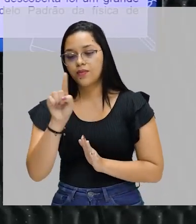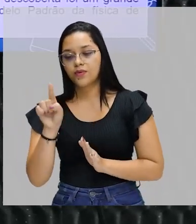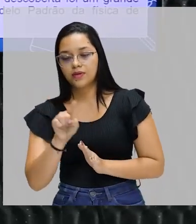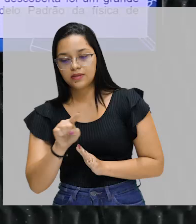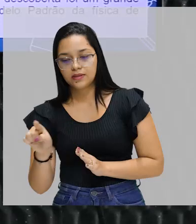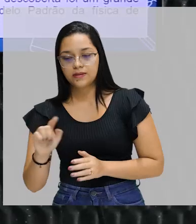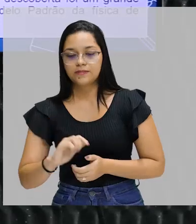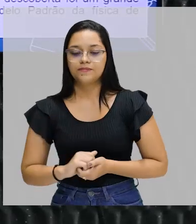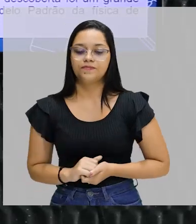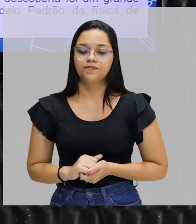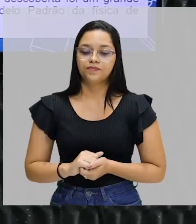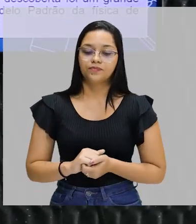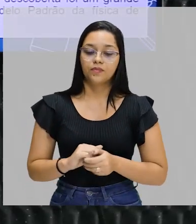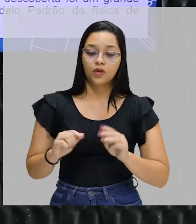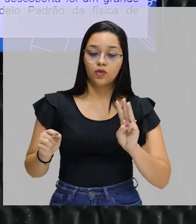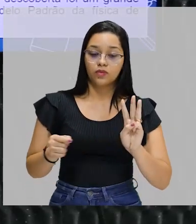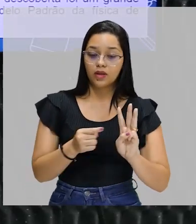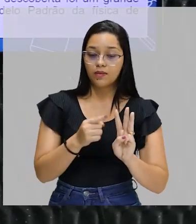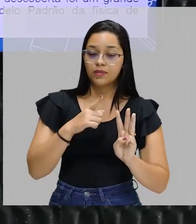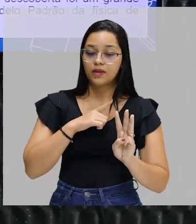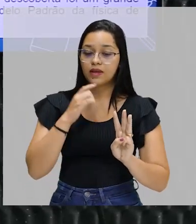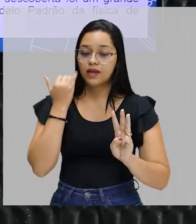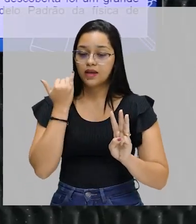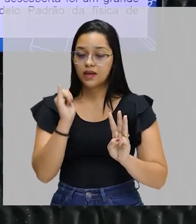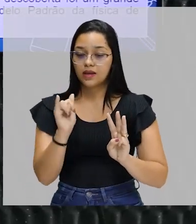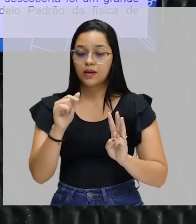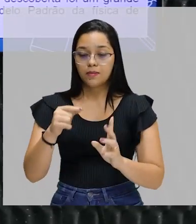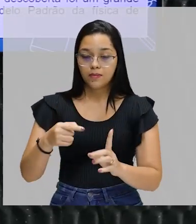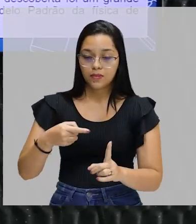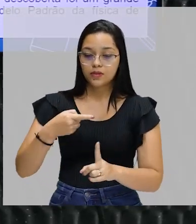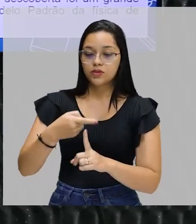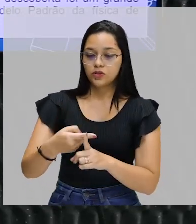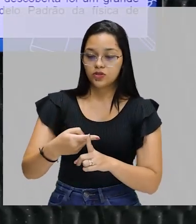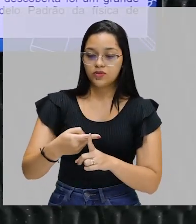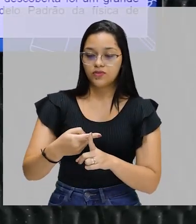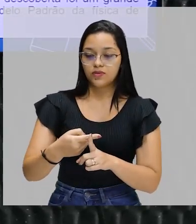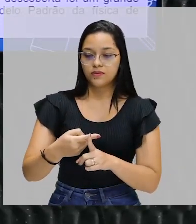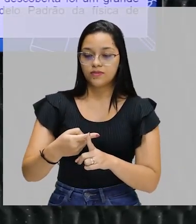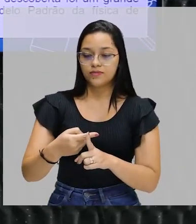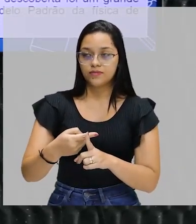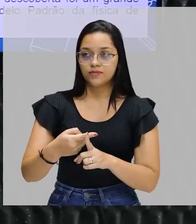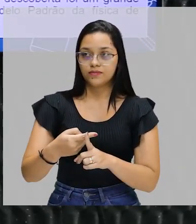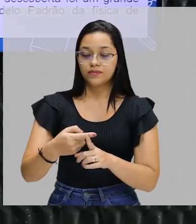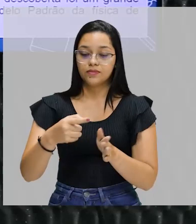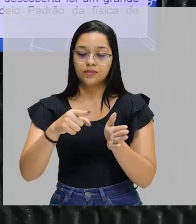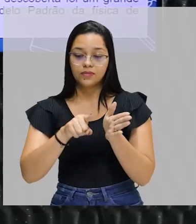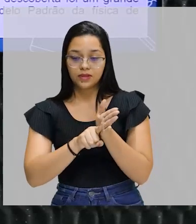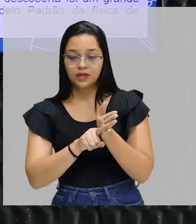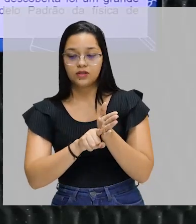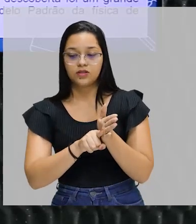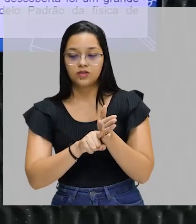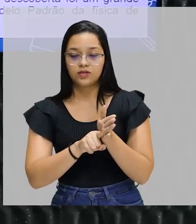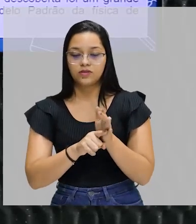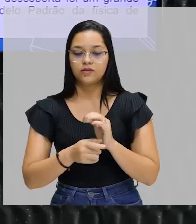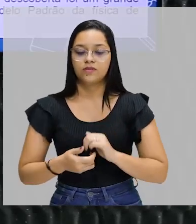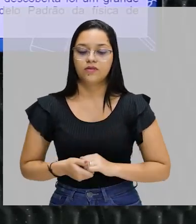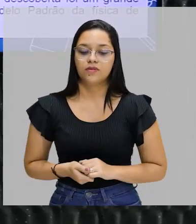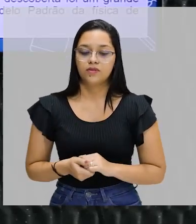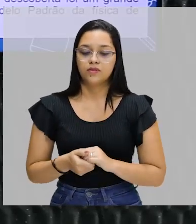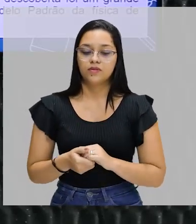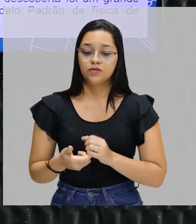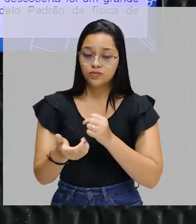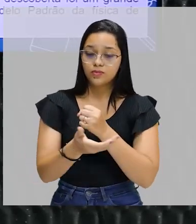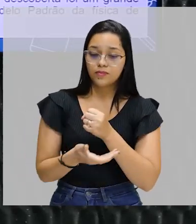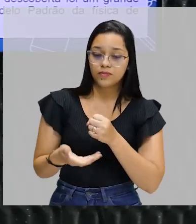certo? Os bósons W têm uma carga elétrica positiva e uma negativa, né, de uma